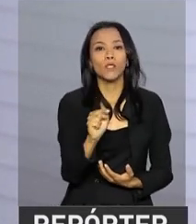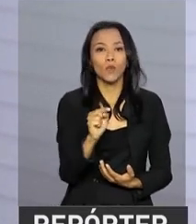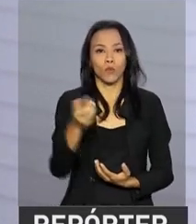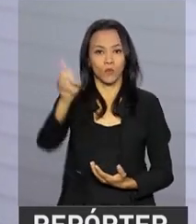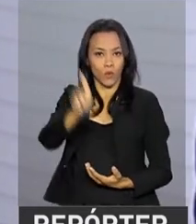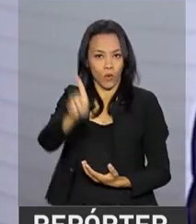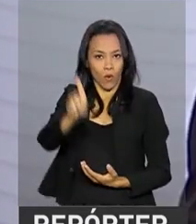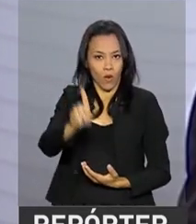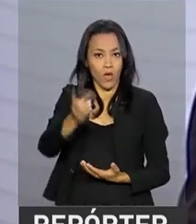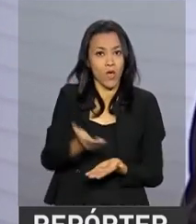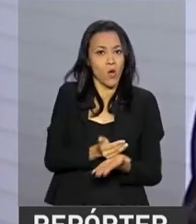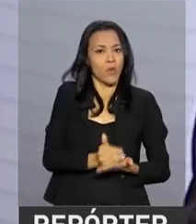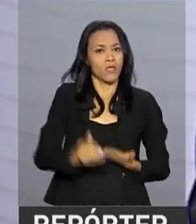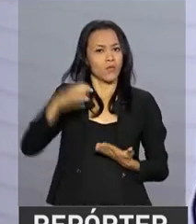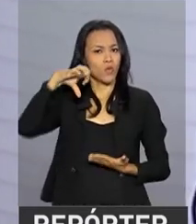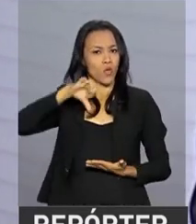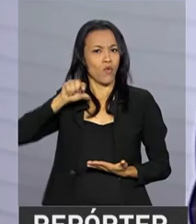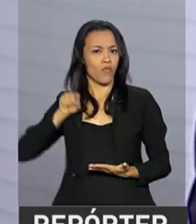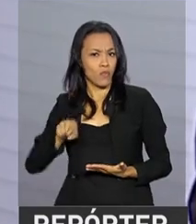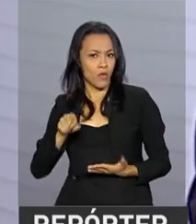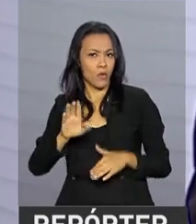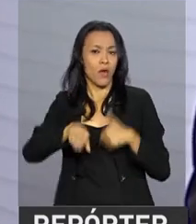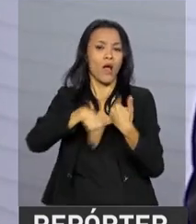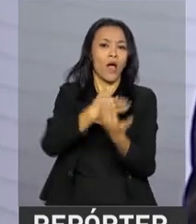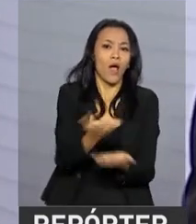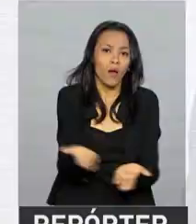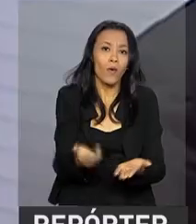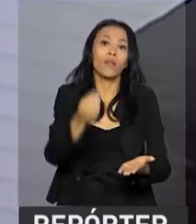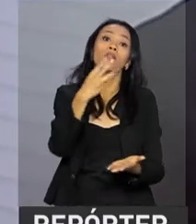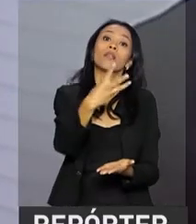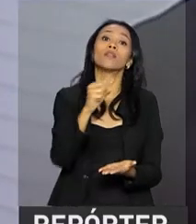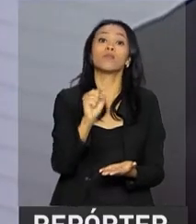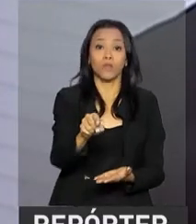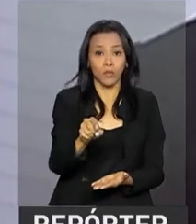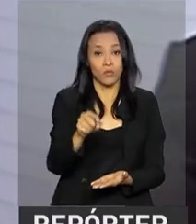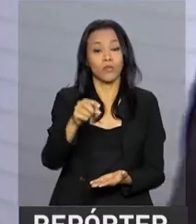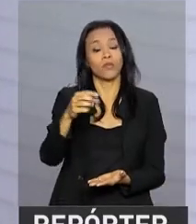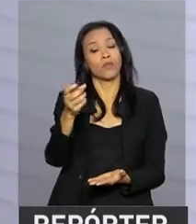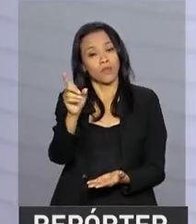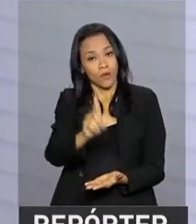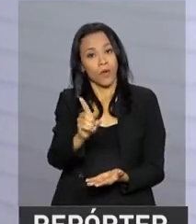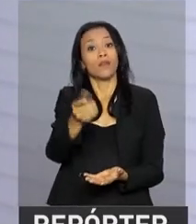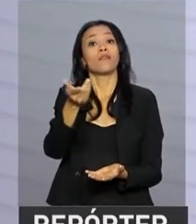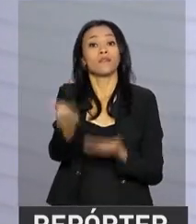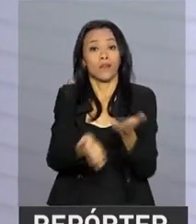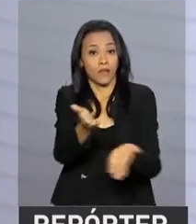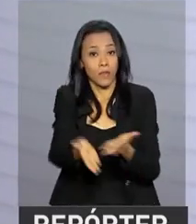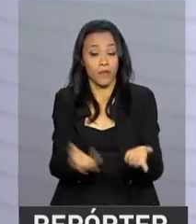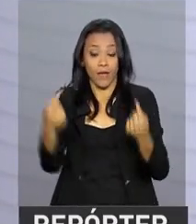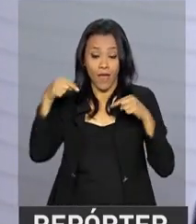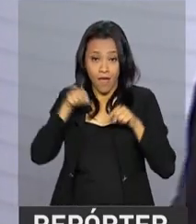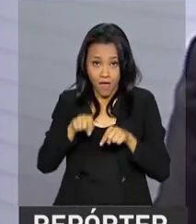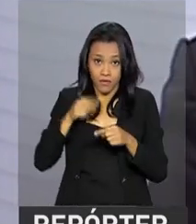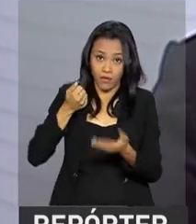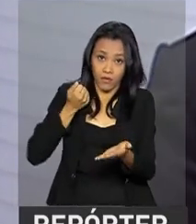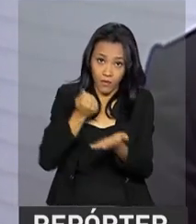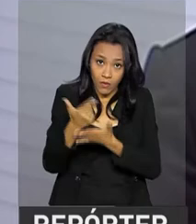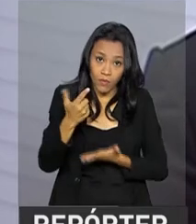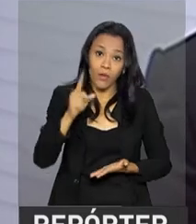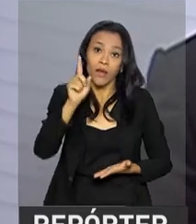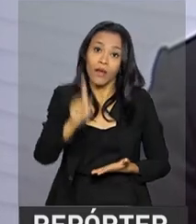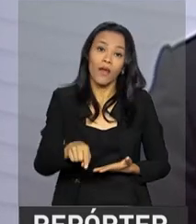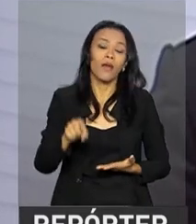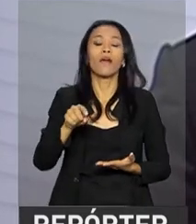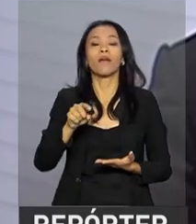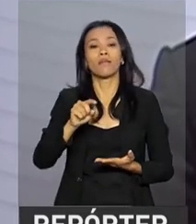começamos com 9.000 termina agora estamos em 3 mil doses de tratamento esta compra será por resultado